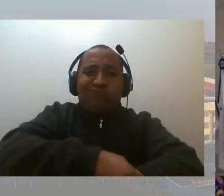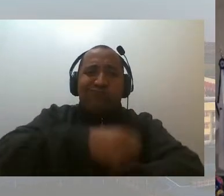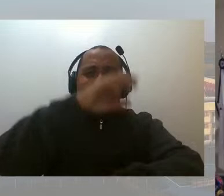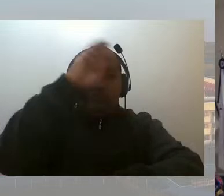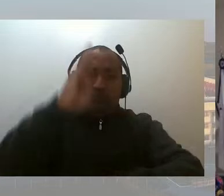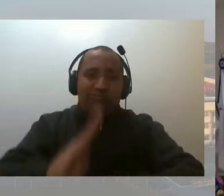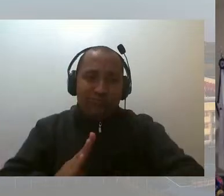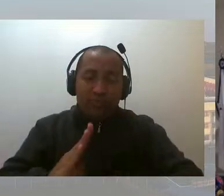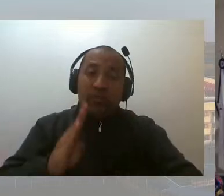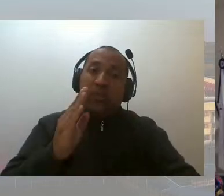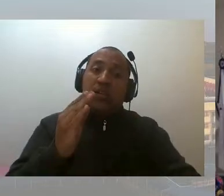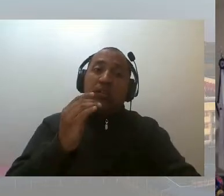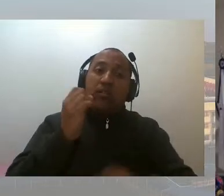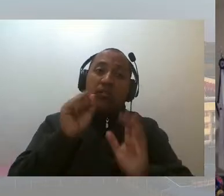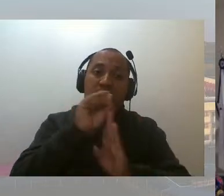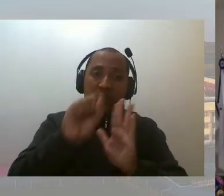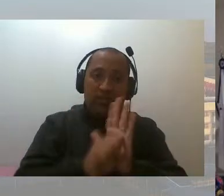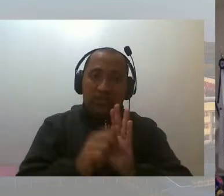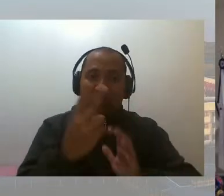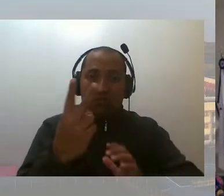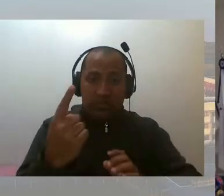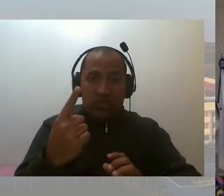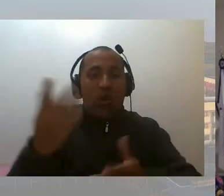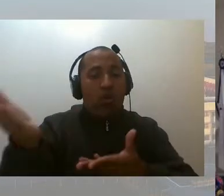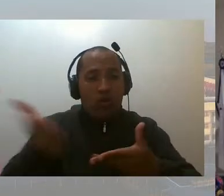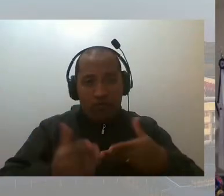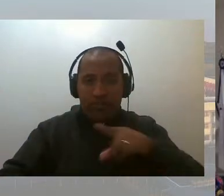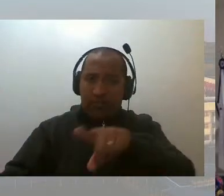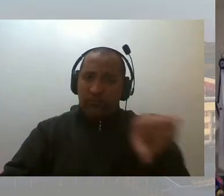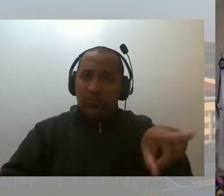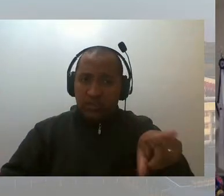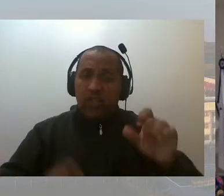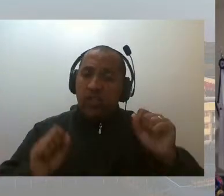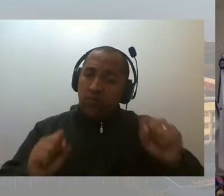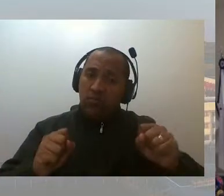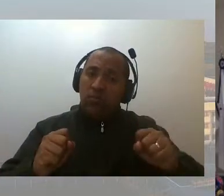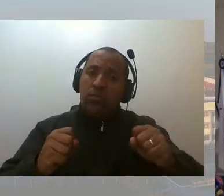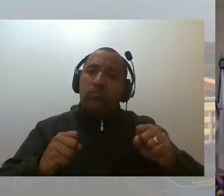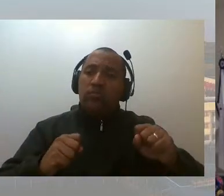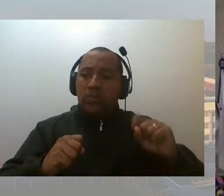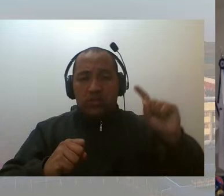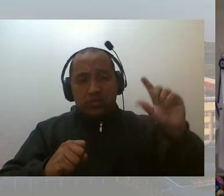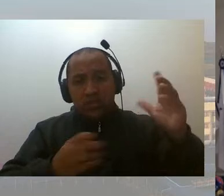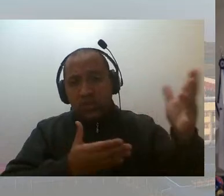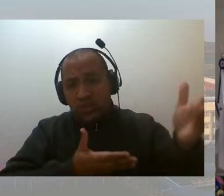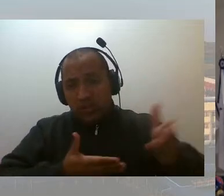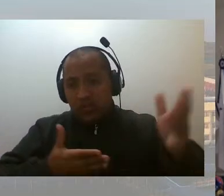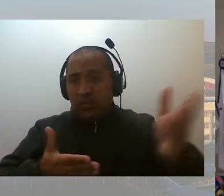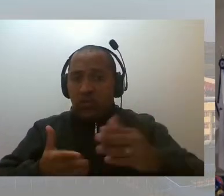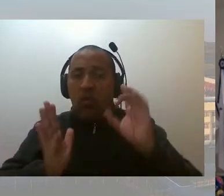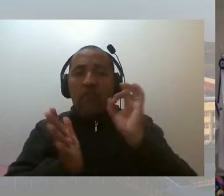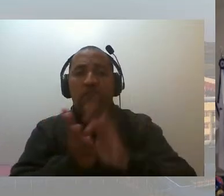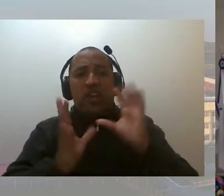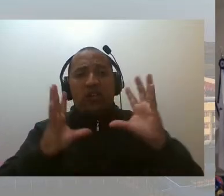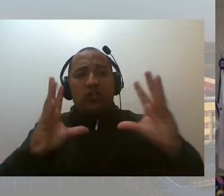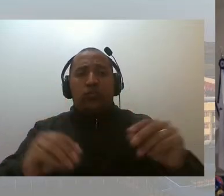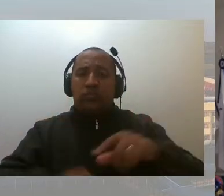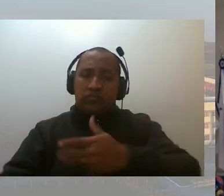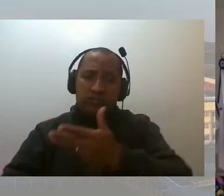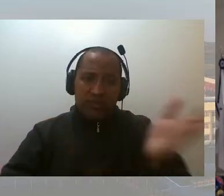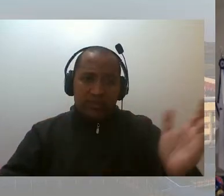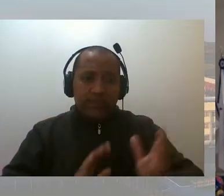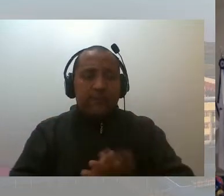século XXI. Já fica aí o convite. Tá? Depois estenderei esse convite oficialmente a todos os conselheiros e